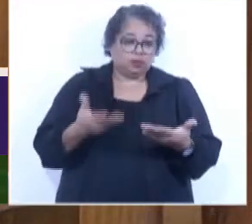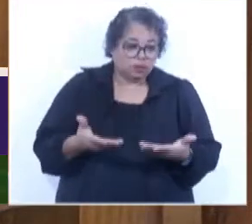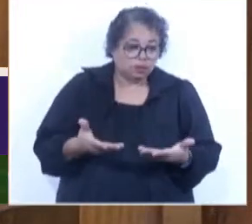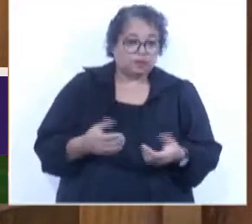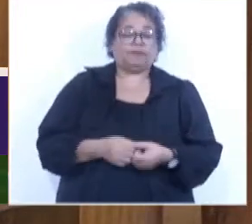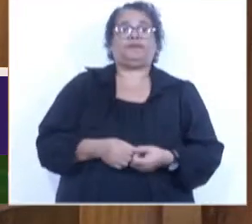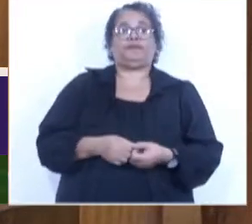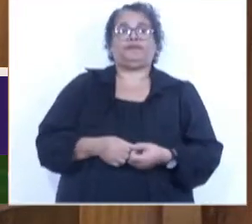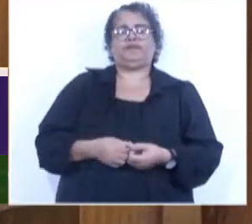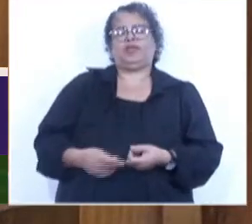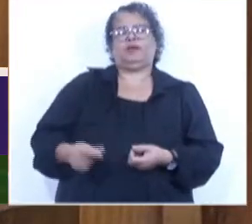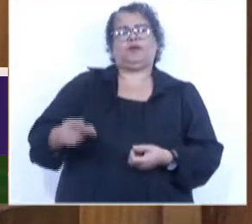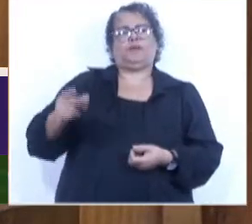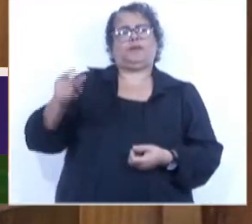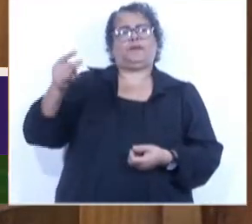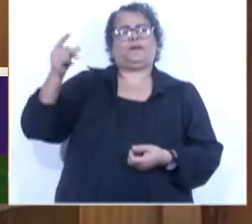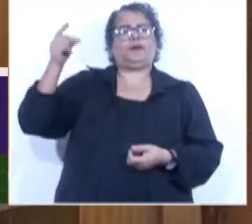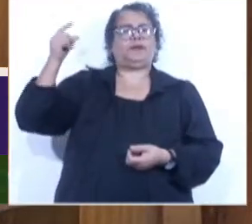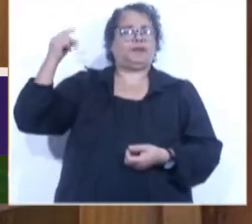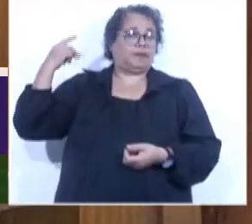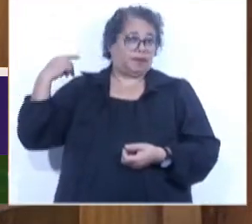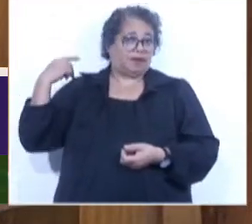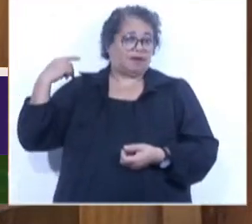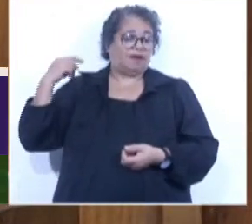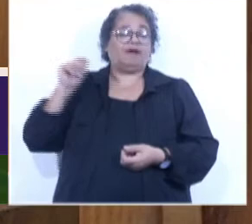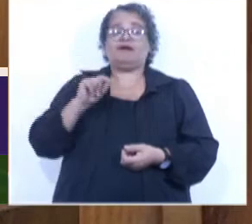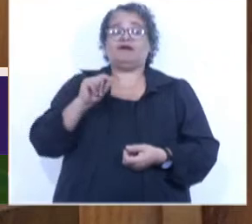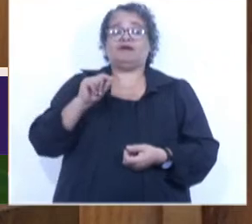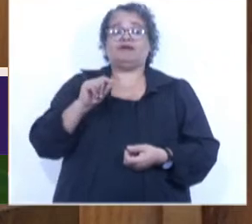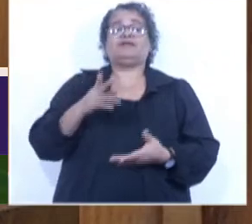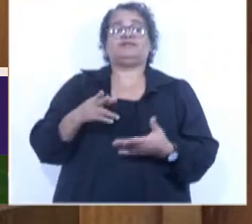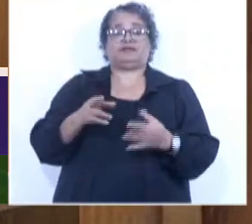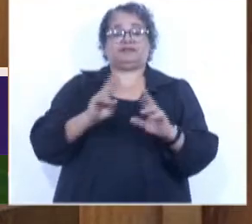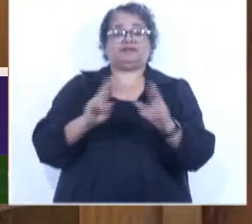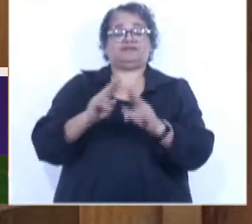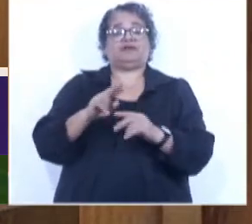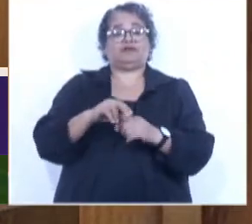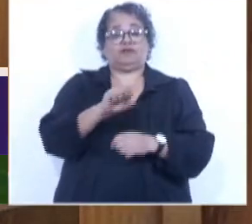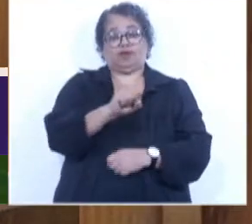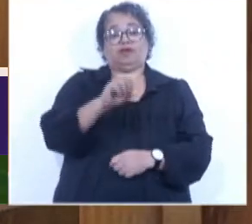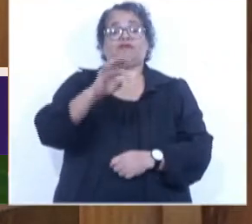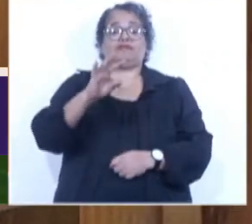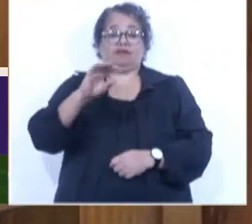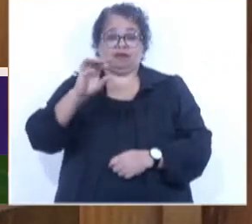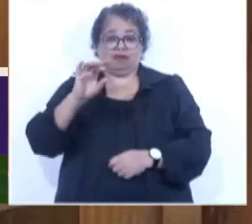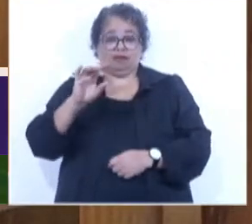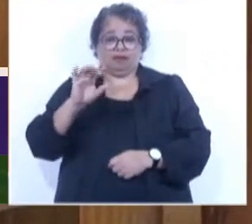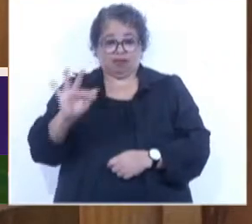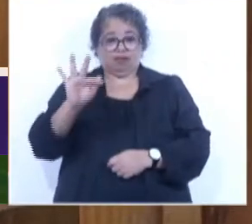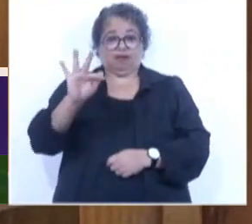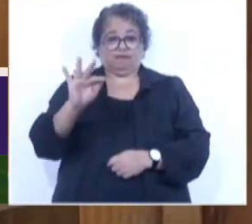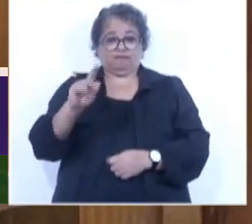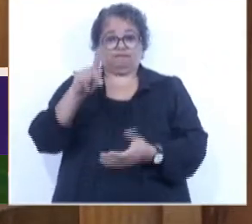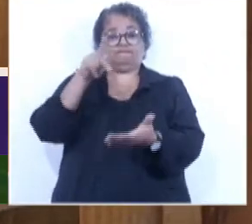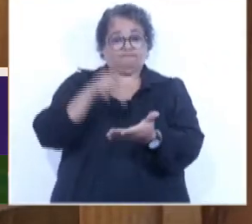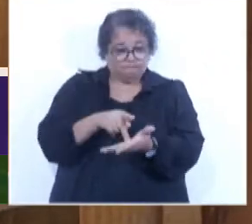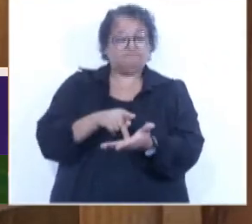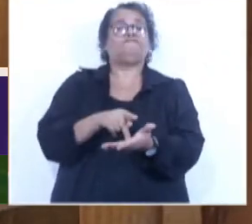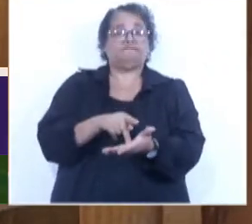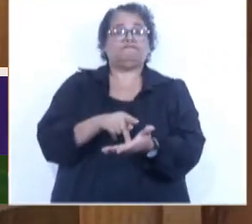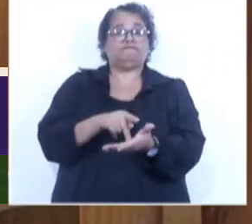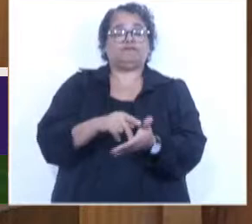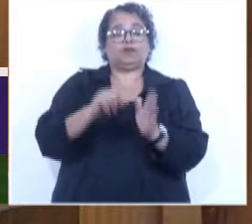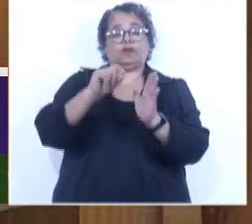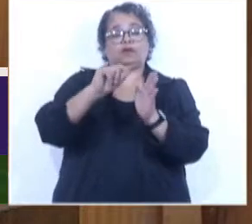há muitos anos essa decisão do STF confirma a validade dos critérios de